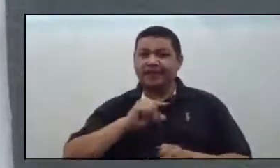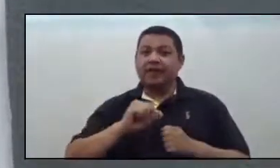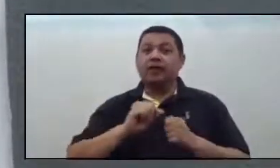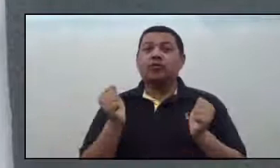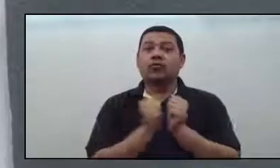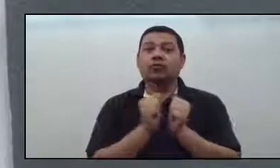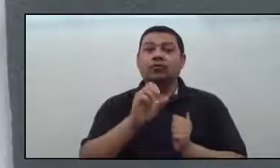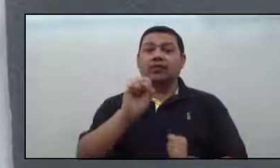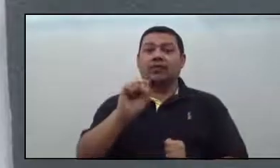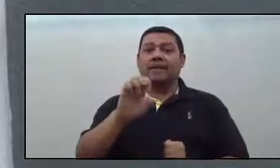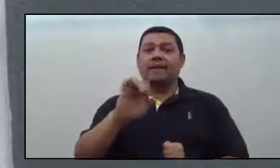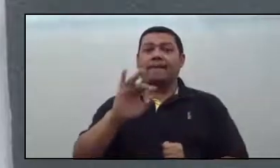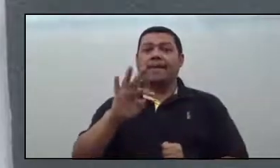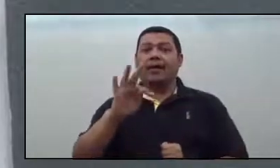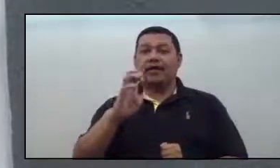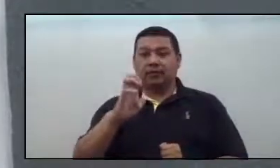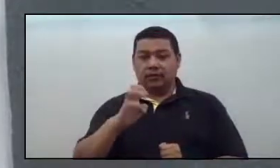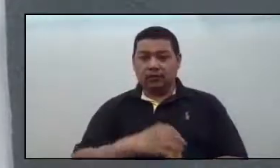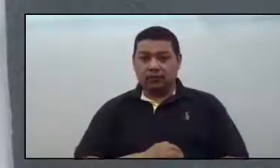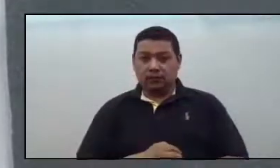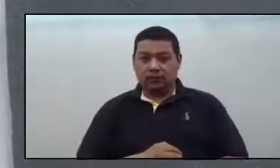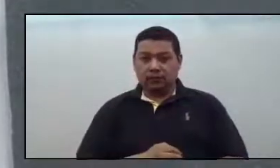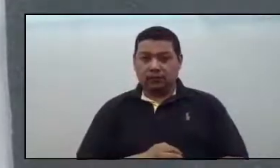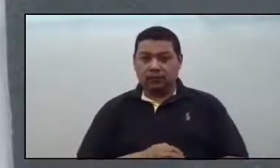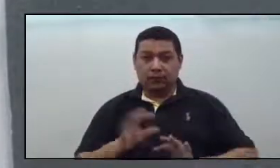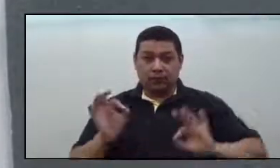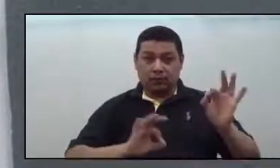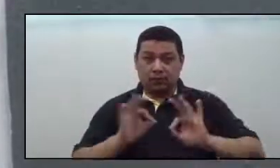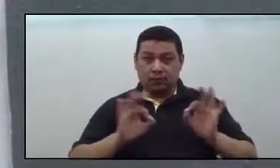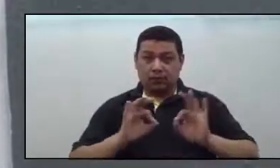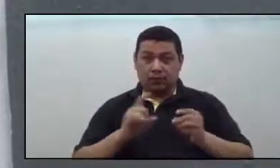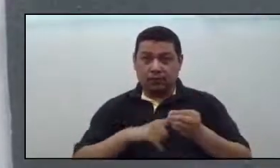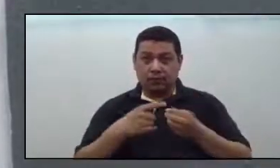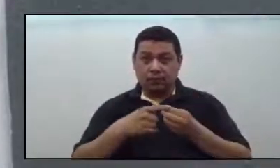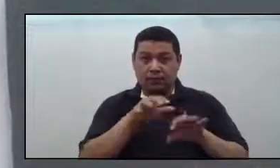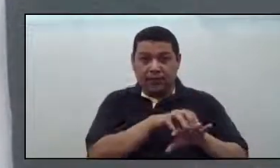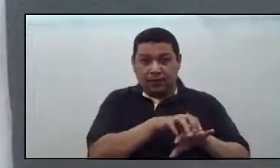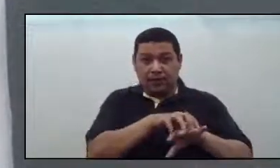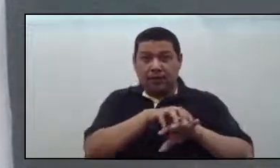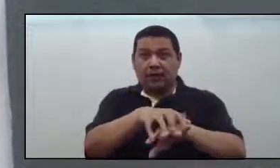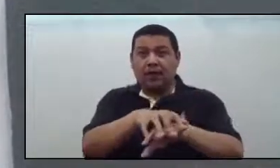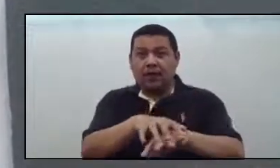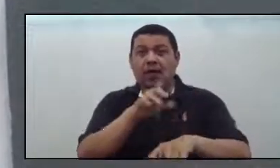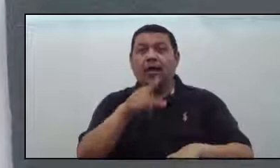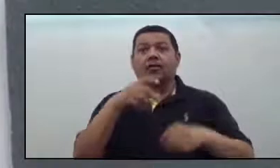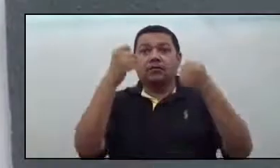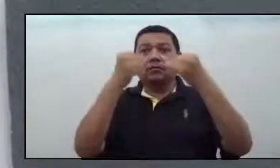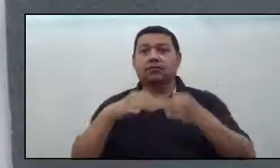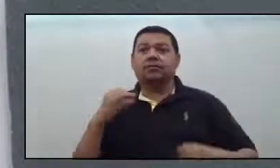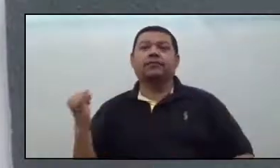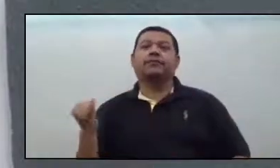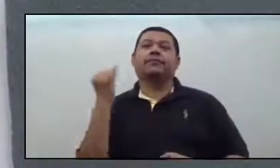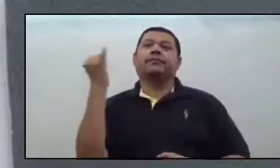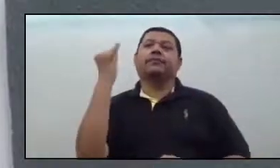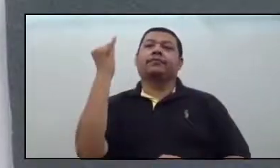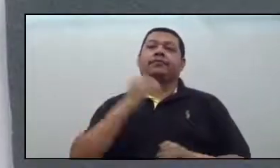CEMICT, o Plano Municipal de Turismo. Somente para dizer da importância desse plano,